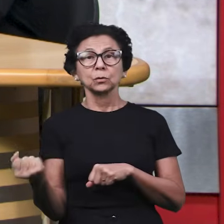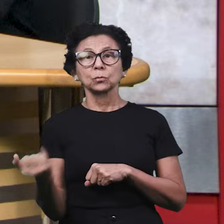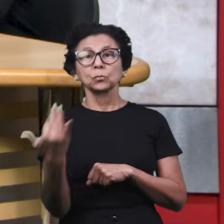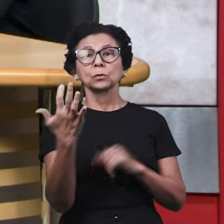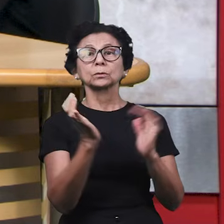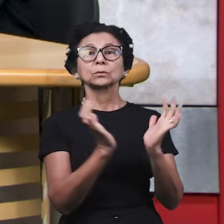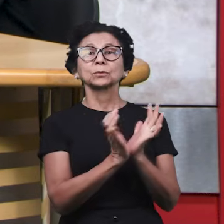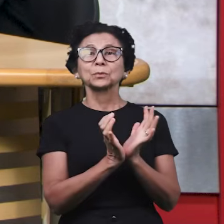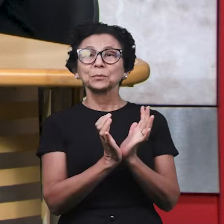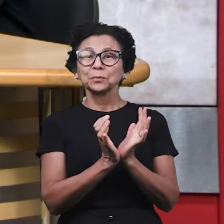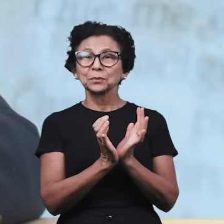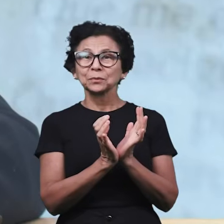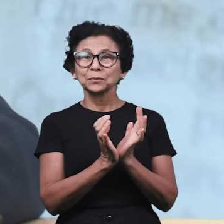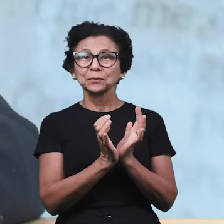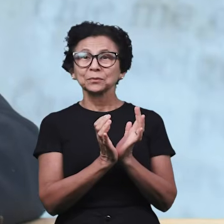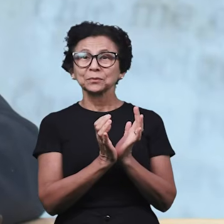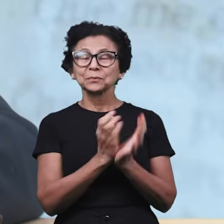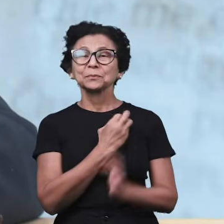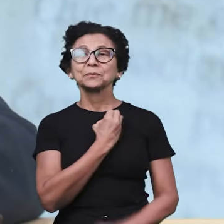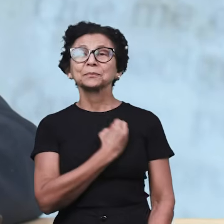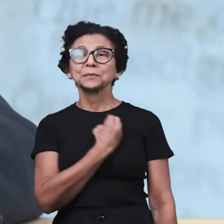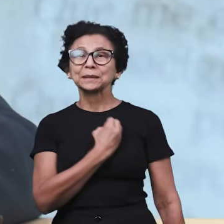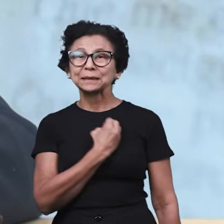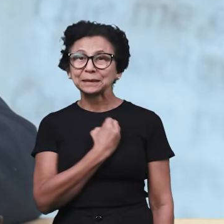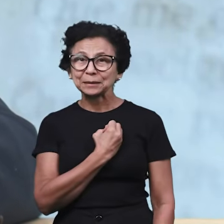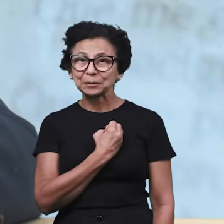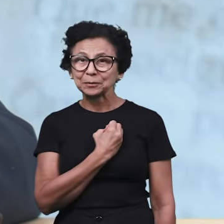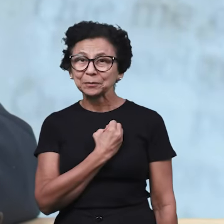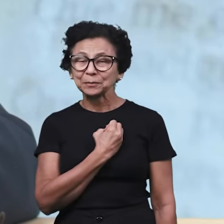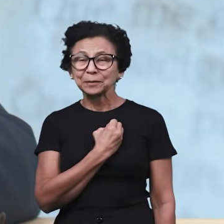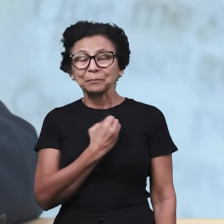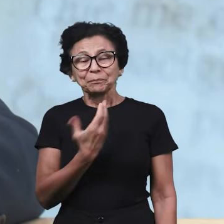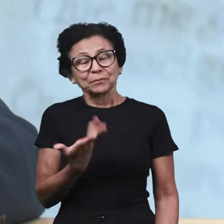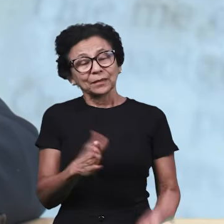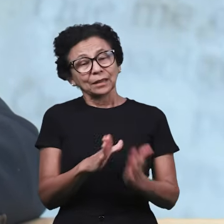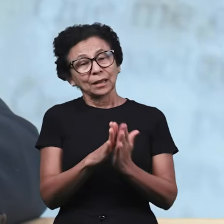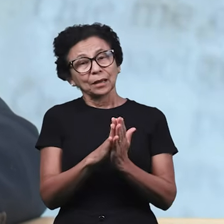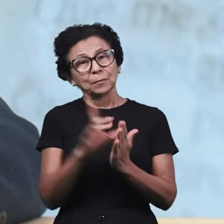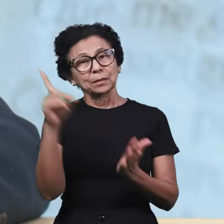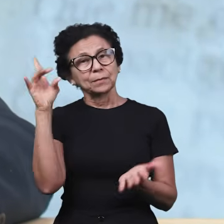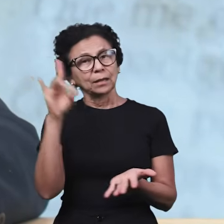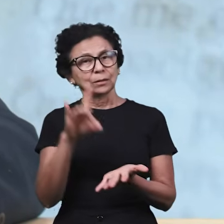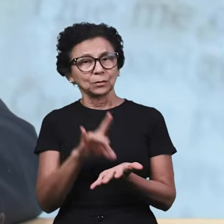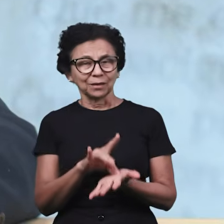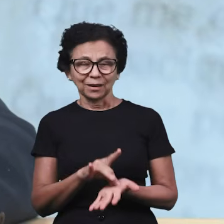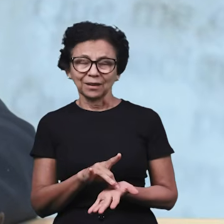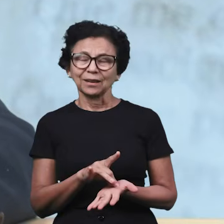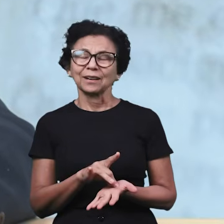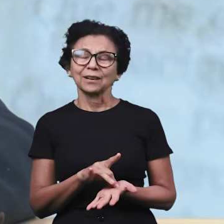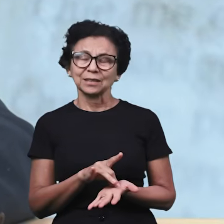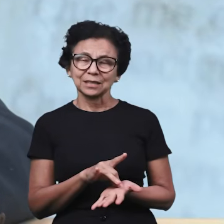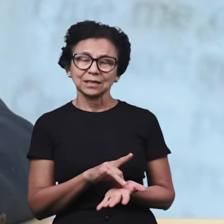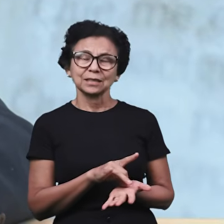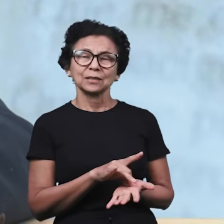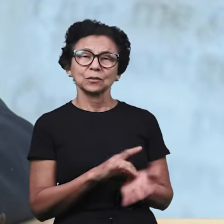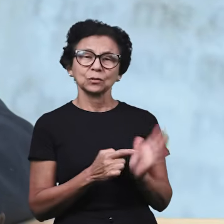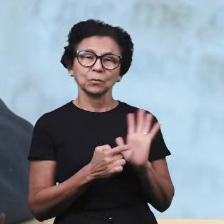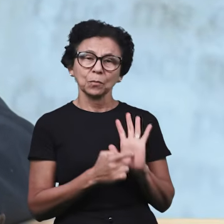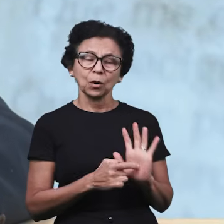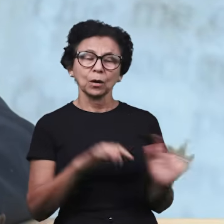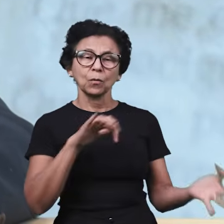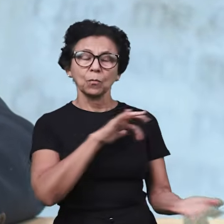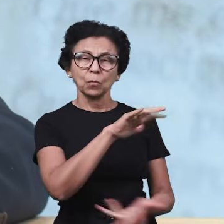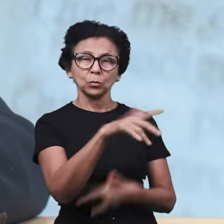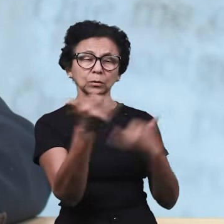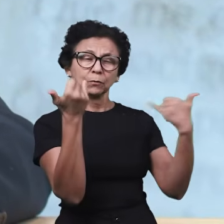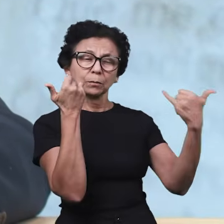parte? Né? Por isso a palavra do Senhor é tão atual, dizendo há tantas vozes no mundo. Né? E até o apóstolo Paulo chega